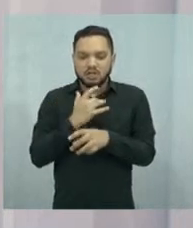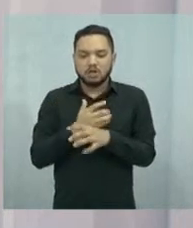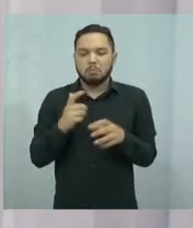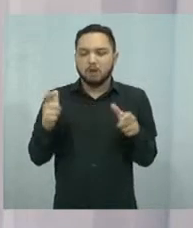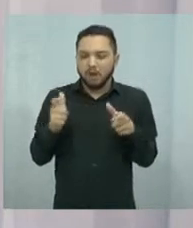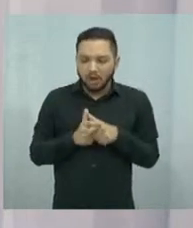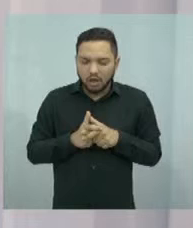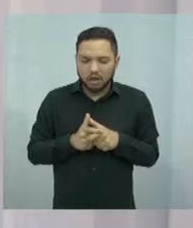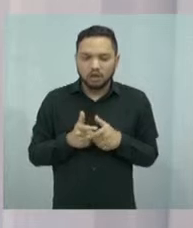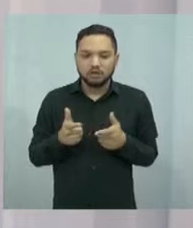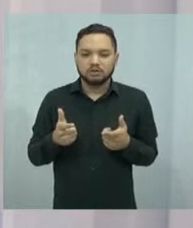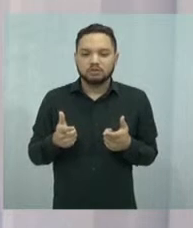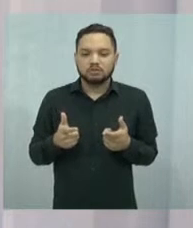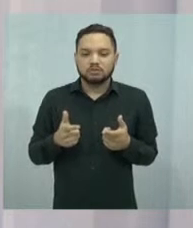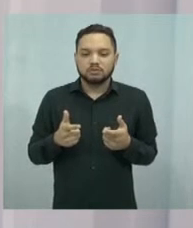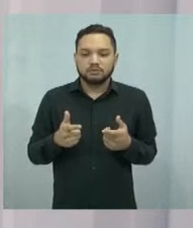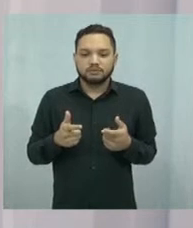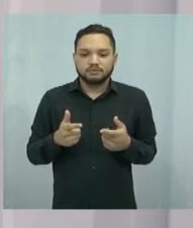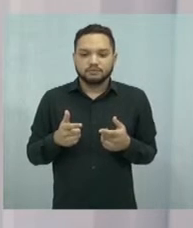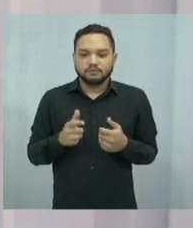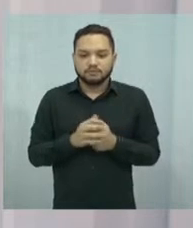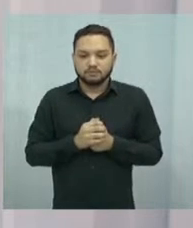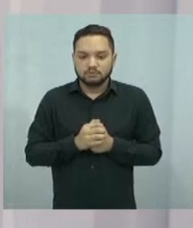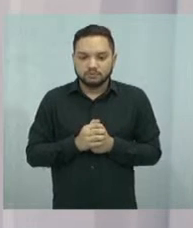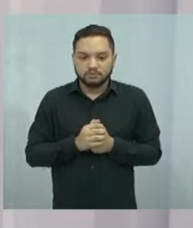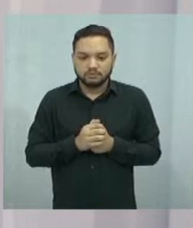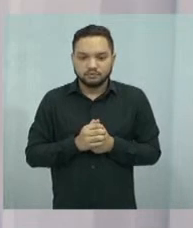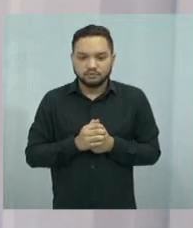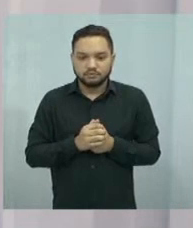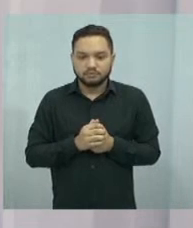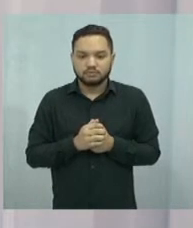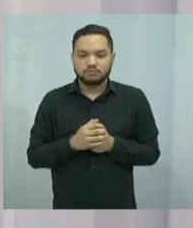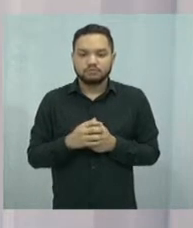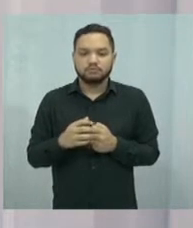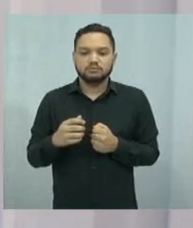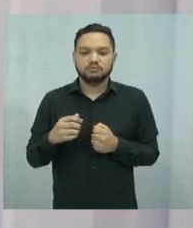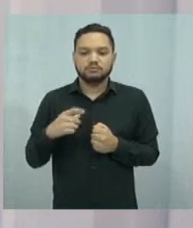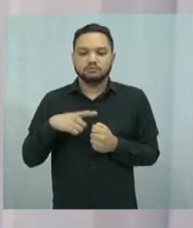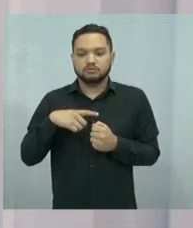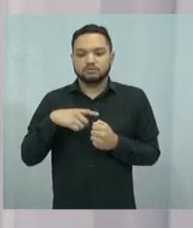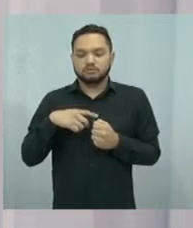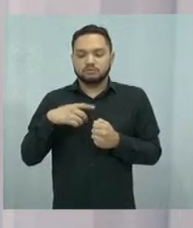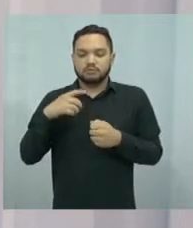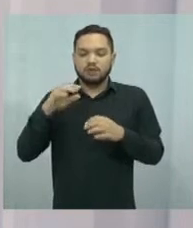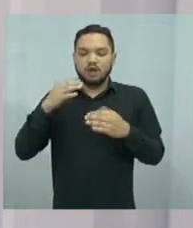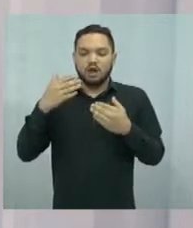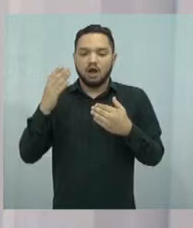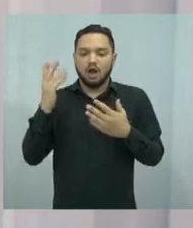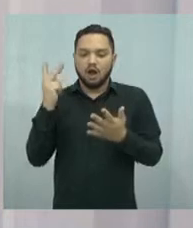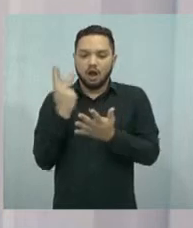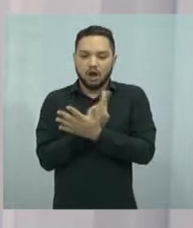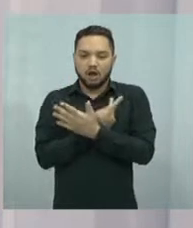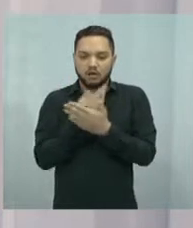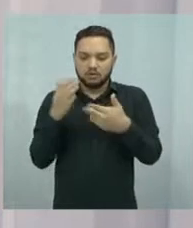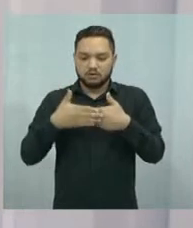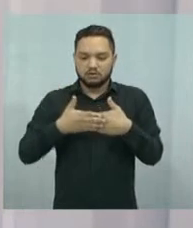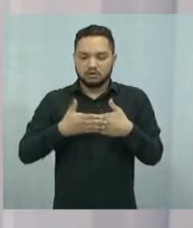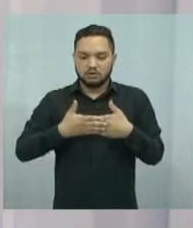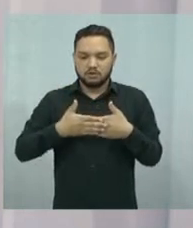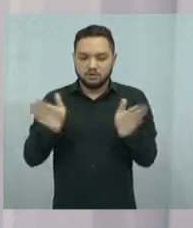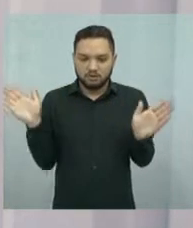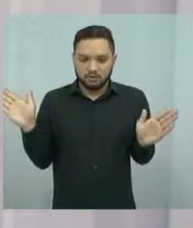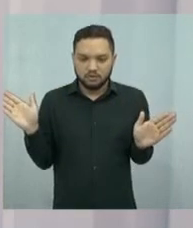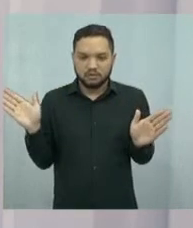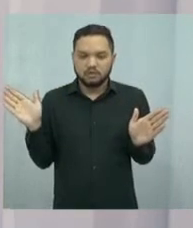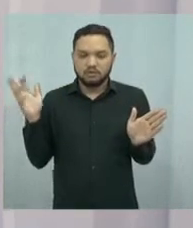que sobrevivia ali da extração de minério, e houve ali um rompimento da barragem de